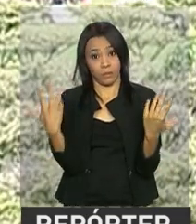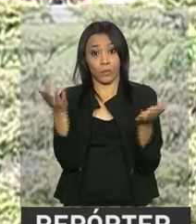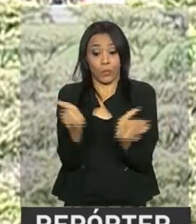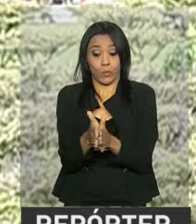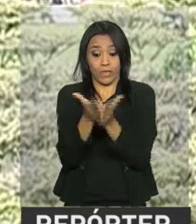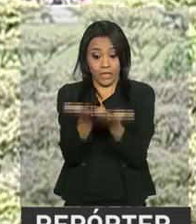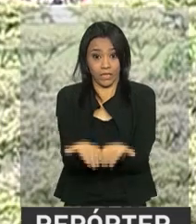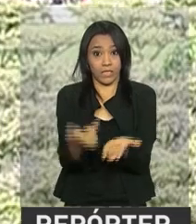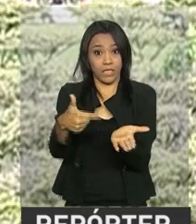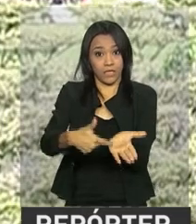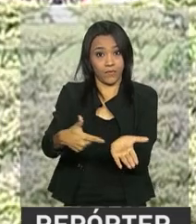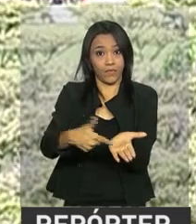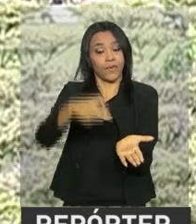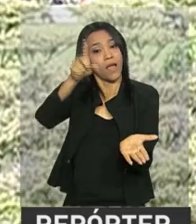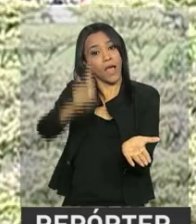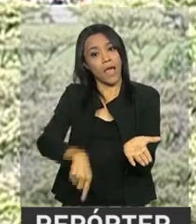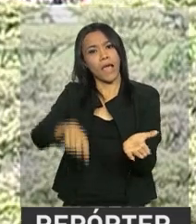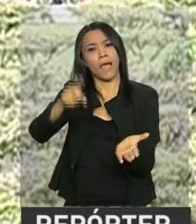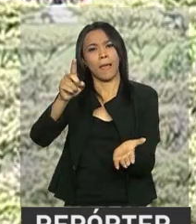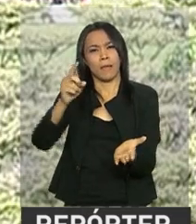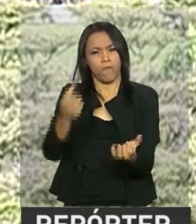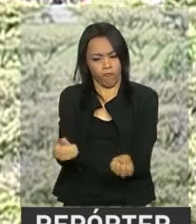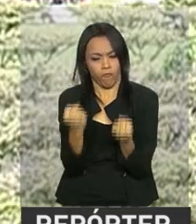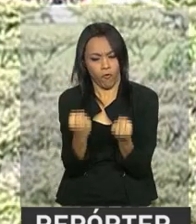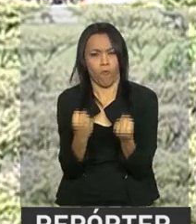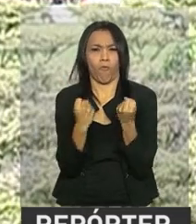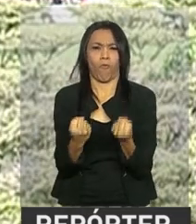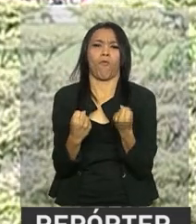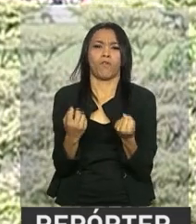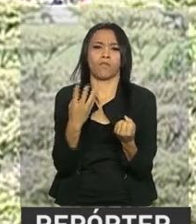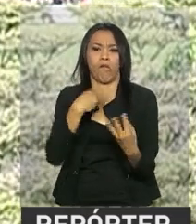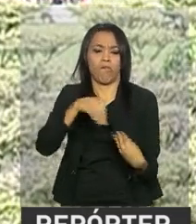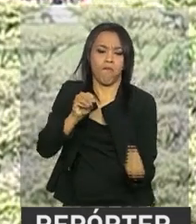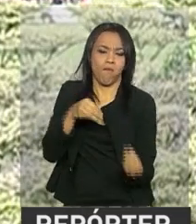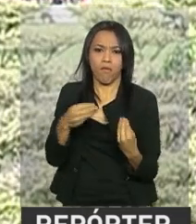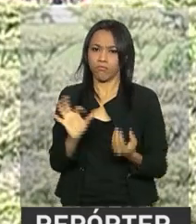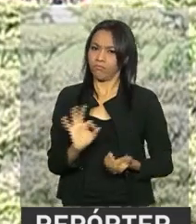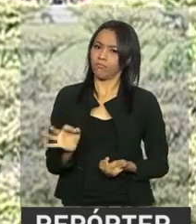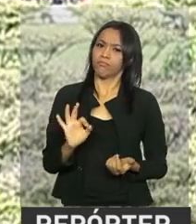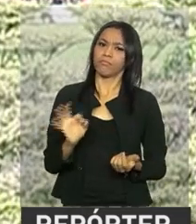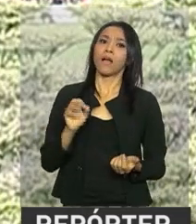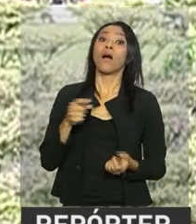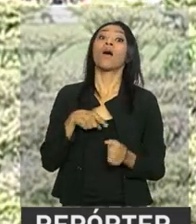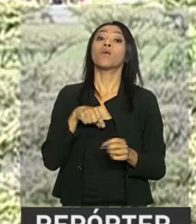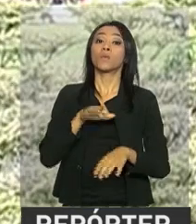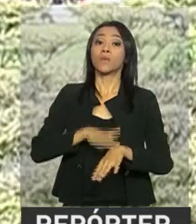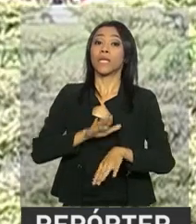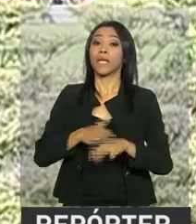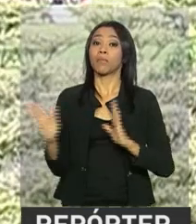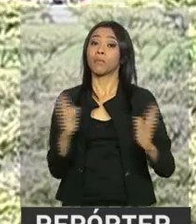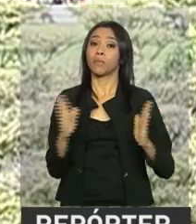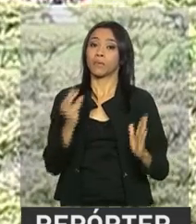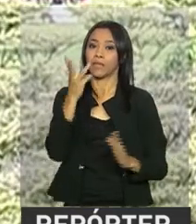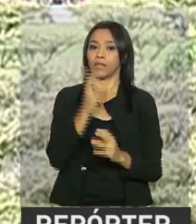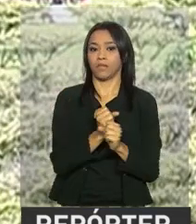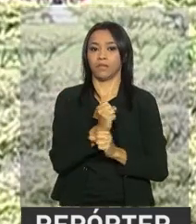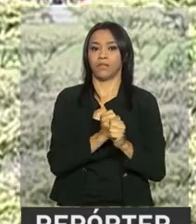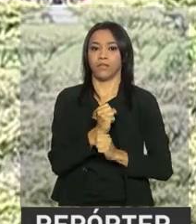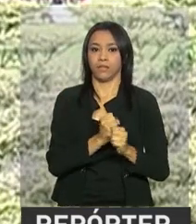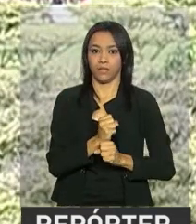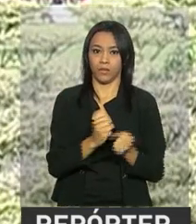é confeccionado com material resistente, tem previsão aí de duração de até 3 anos, ou seja,